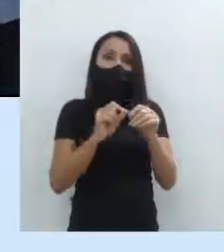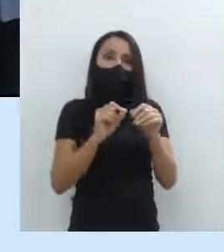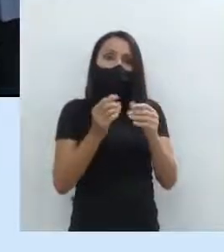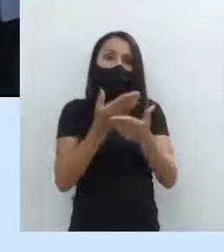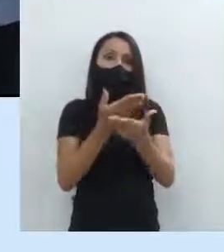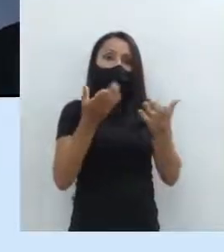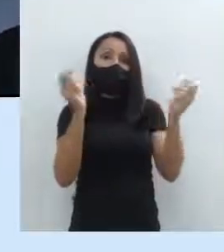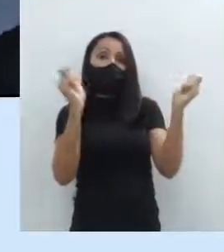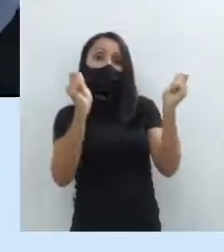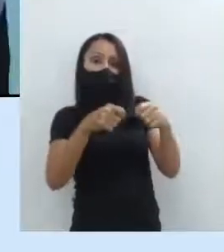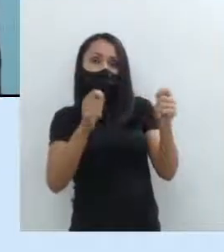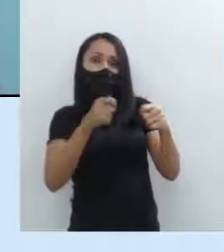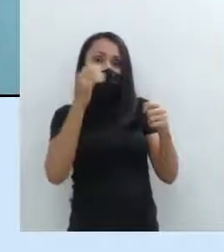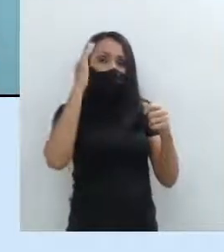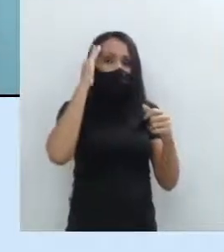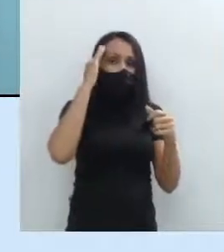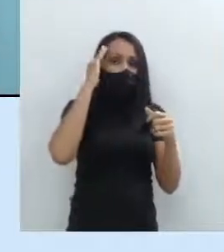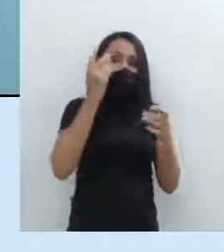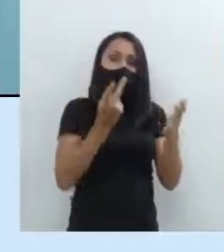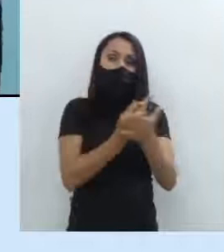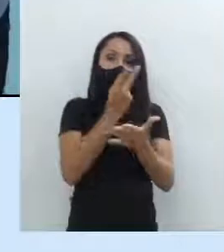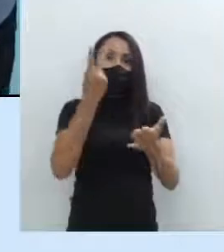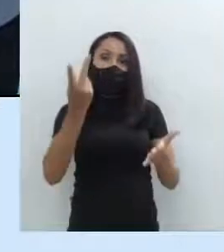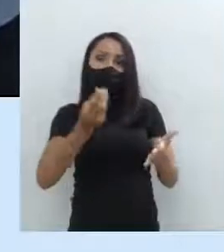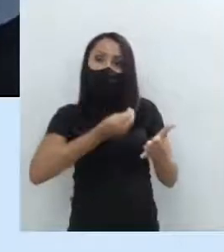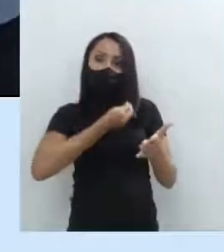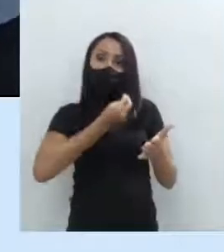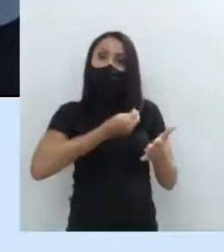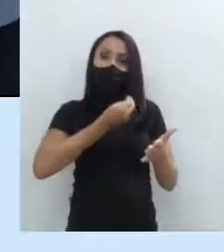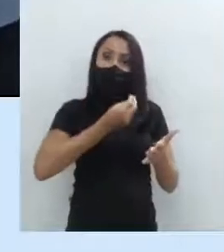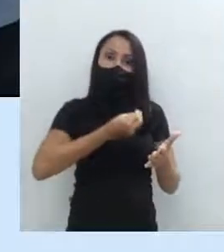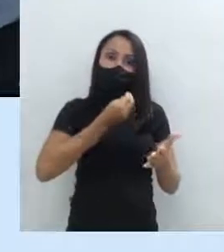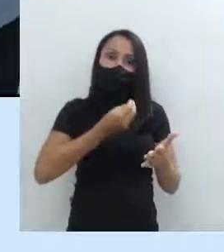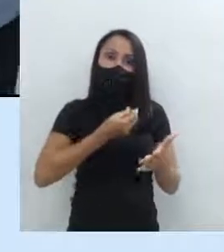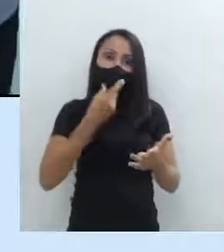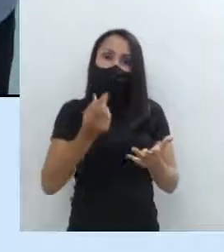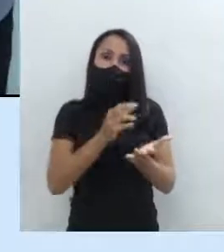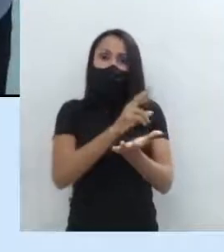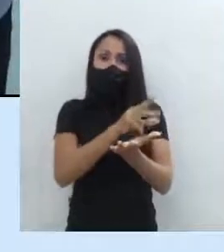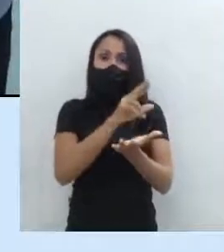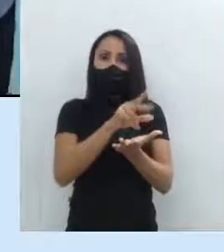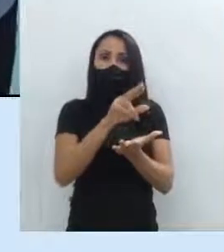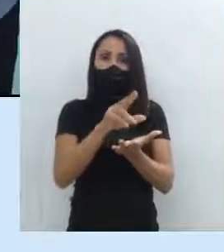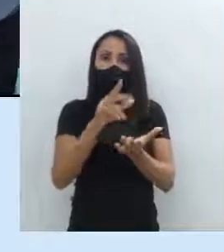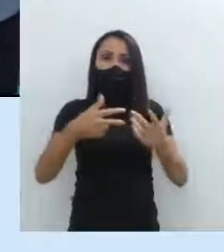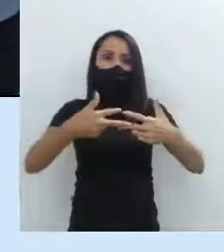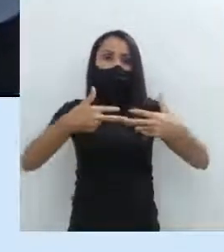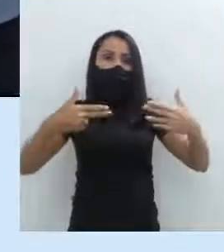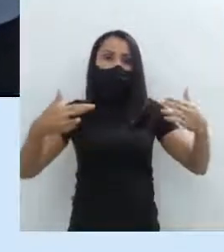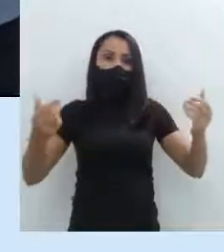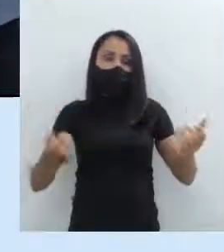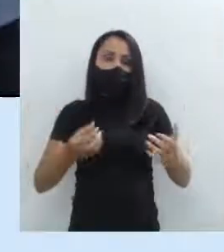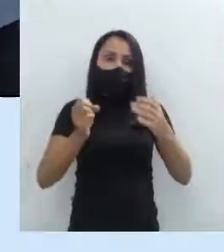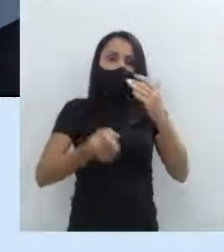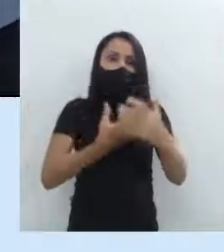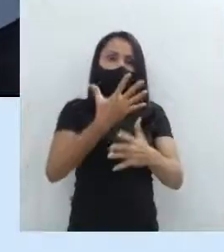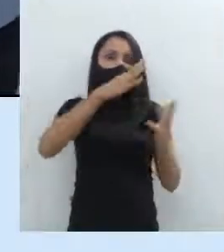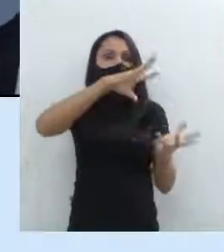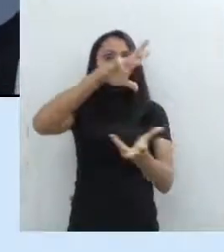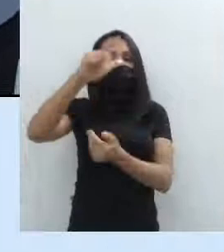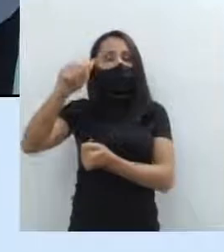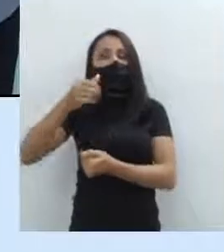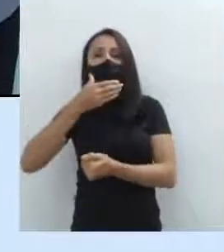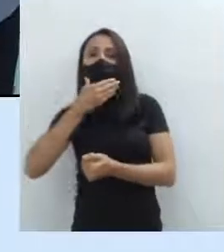possa entender aquilo que acontece na sua vida, os fenômenos naturais, a origem do mundo, do